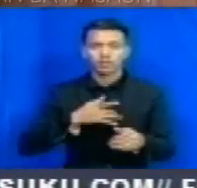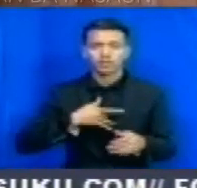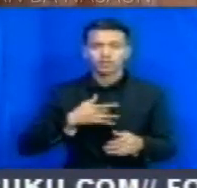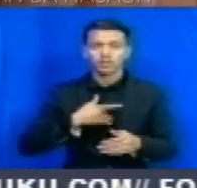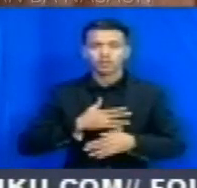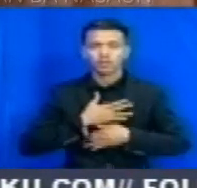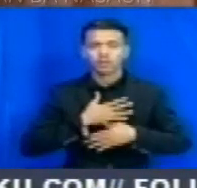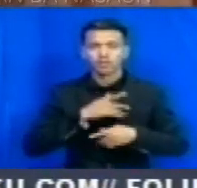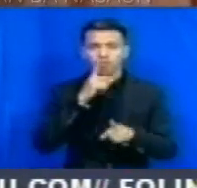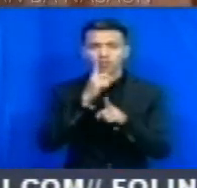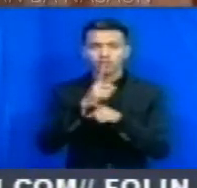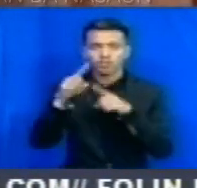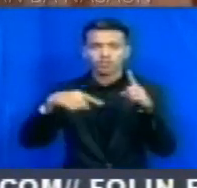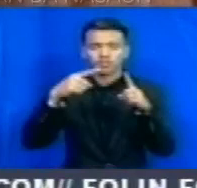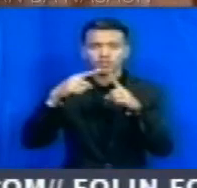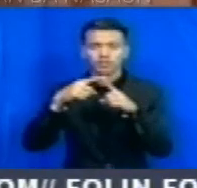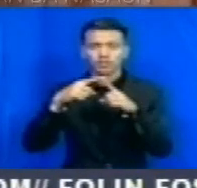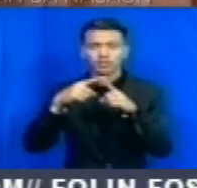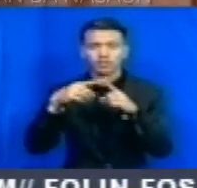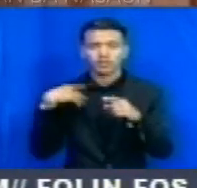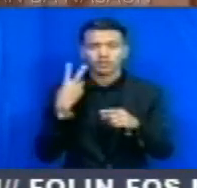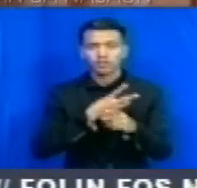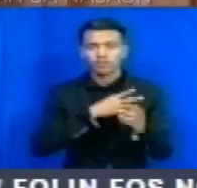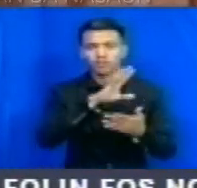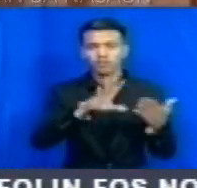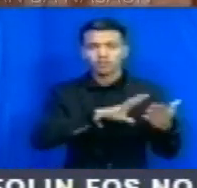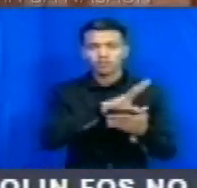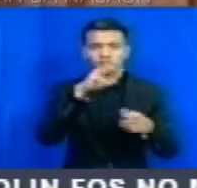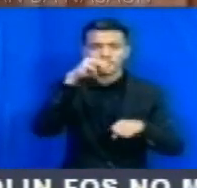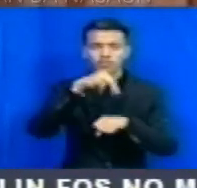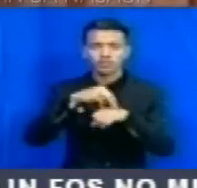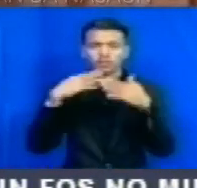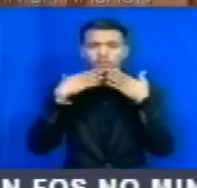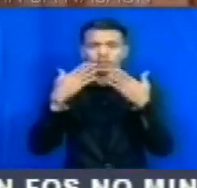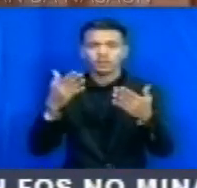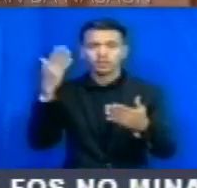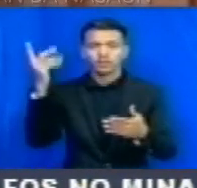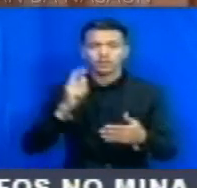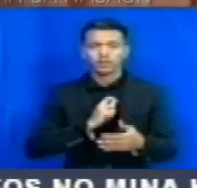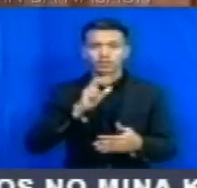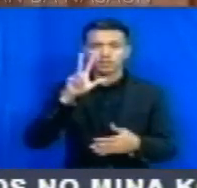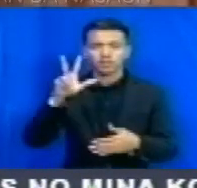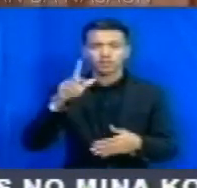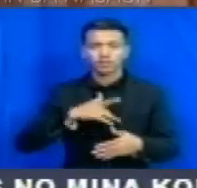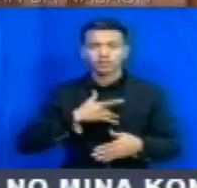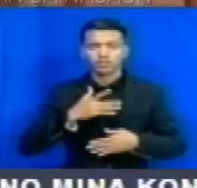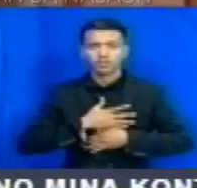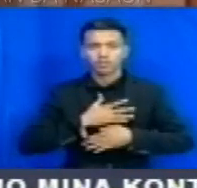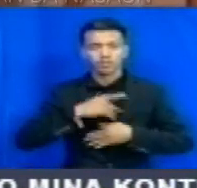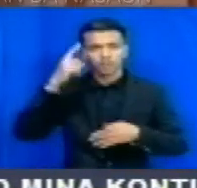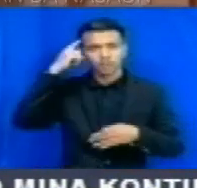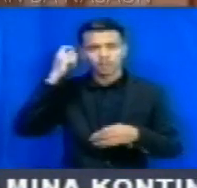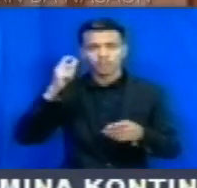teves wangira ita celebrar uma missa agradecimento e ata situlo sinto contente tamba e a Timor